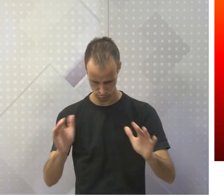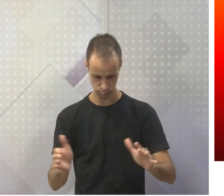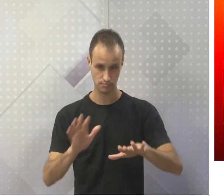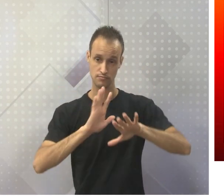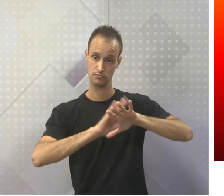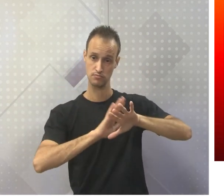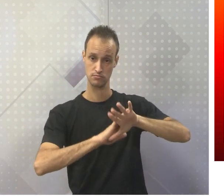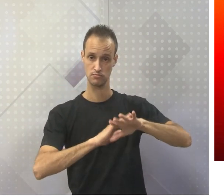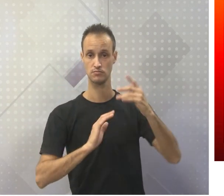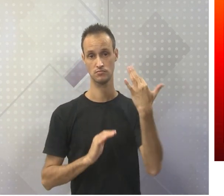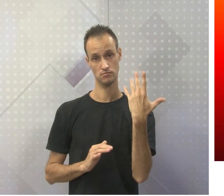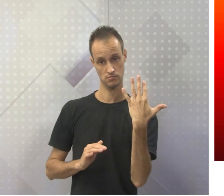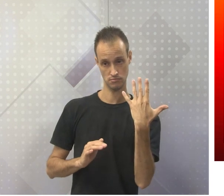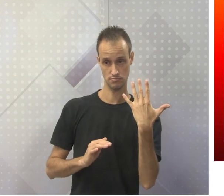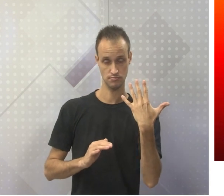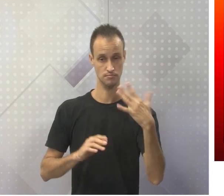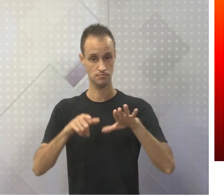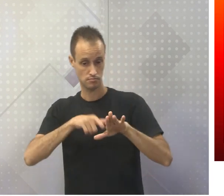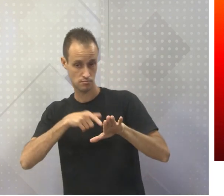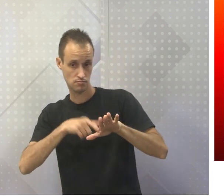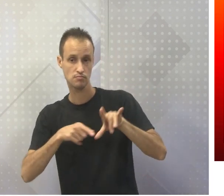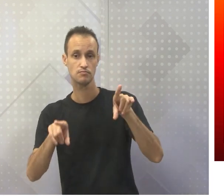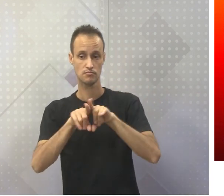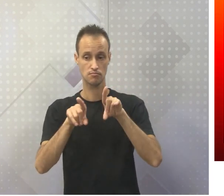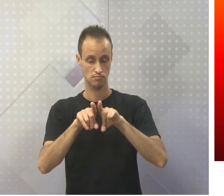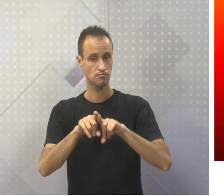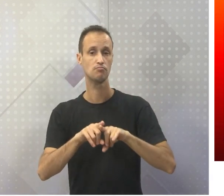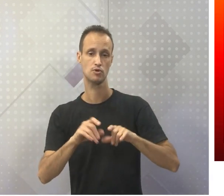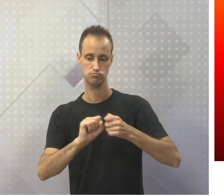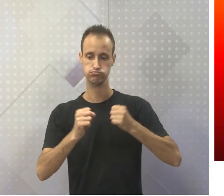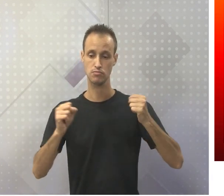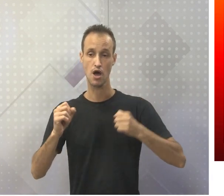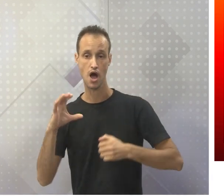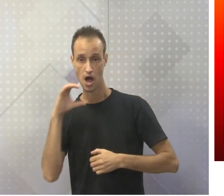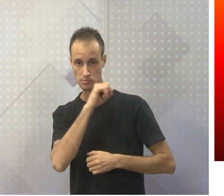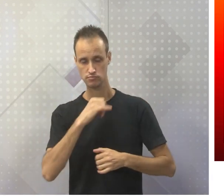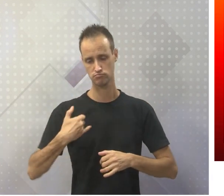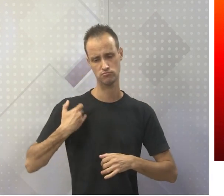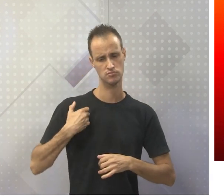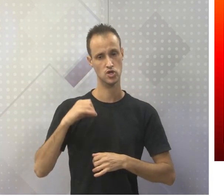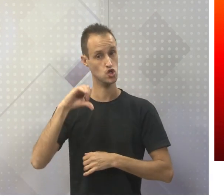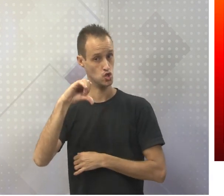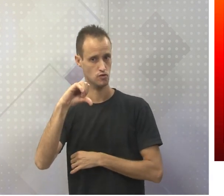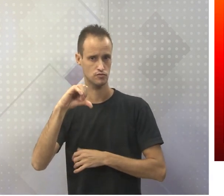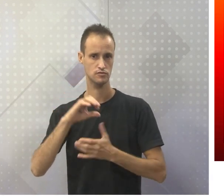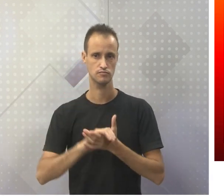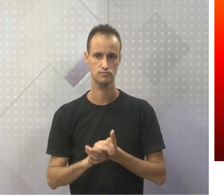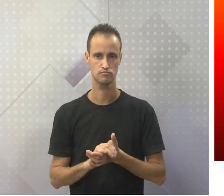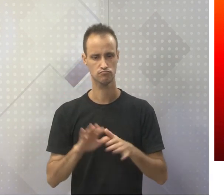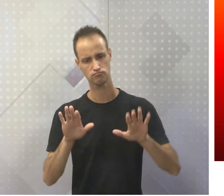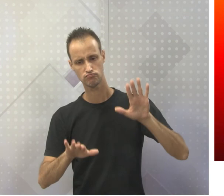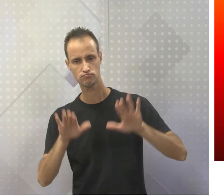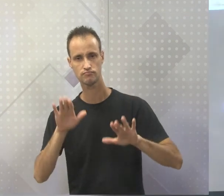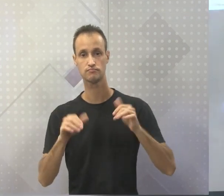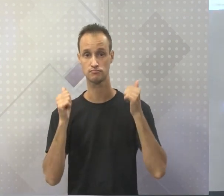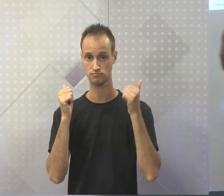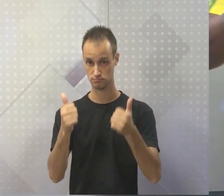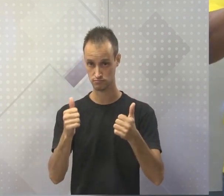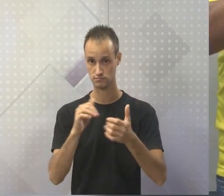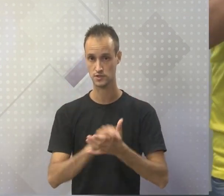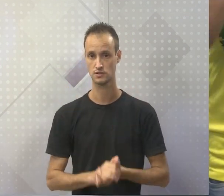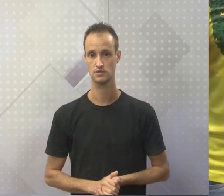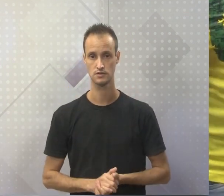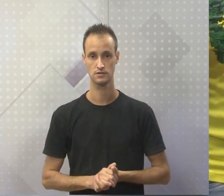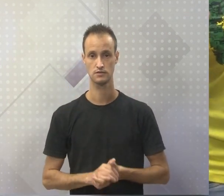mãos e músculos de forma mais rápida que o menino. E quando é isso? 9 anos e alguma coisa, isso é tudo média. Beleza? E